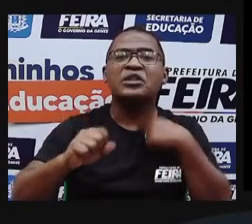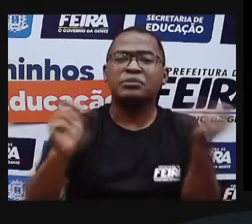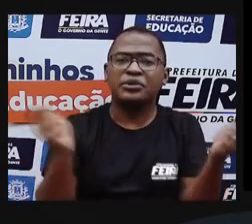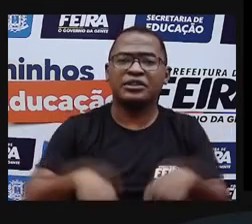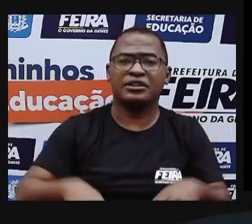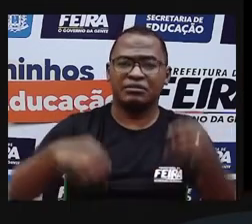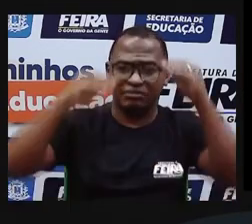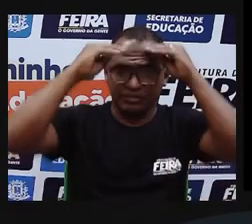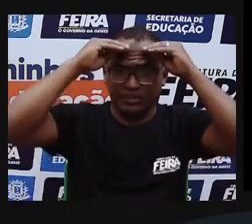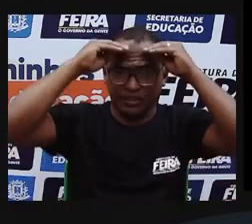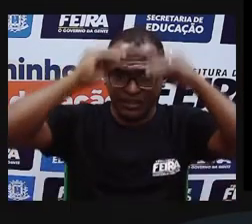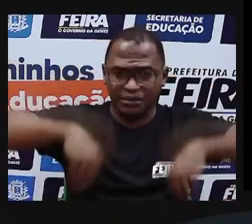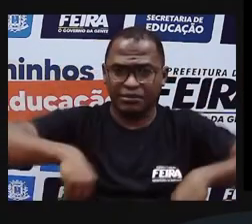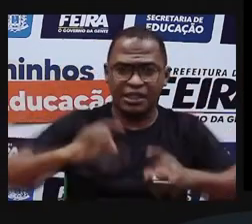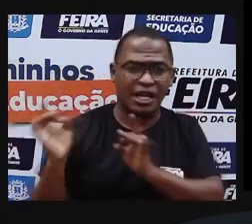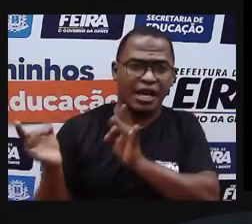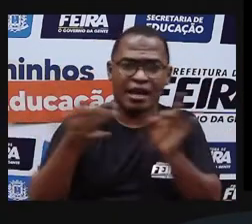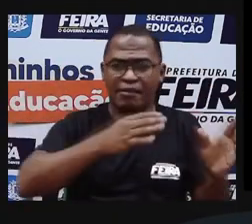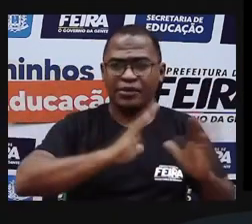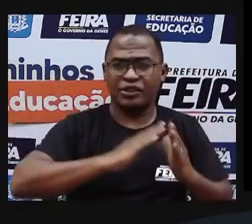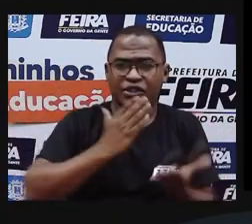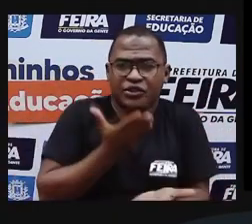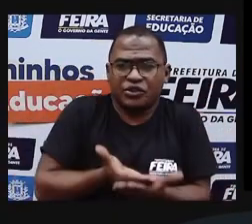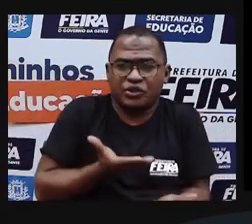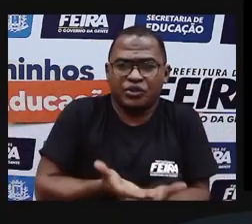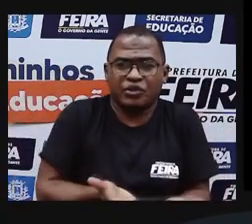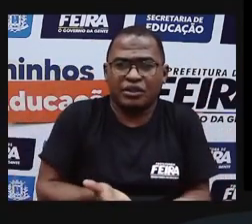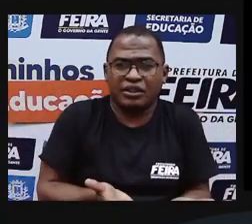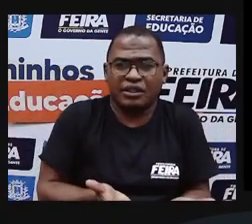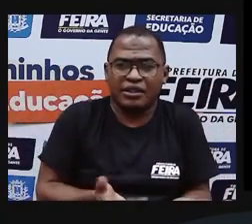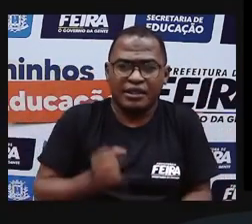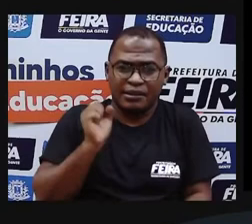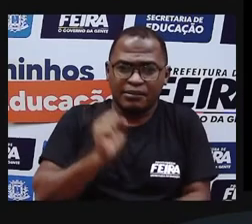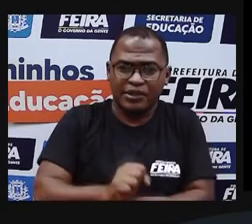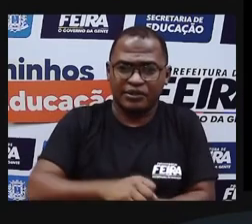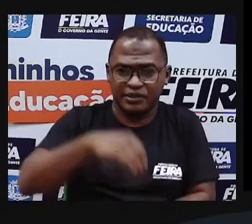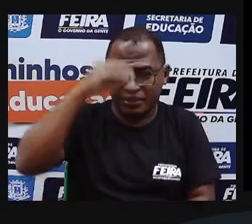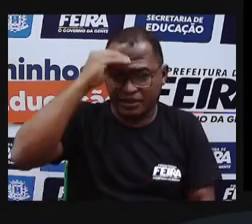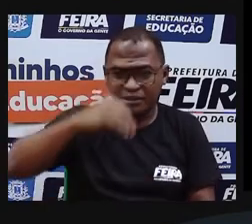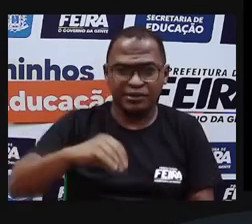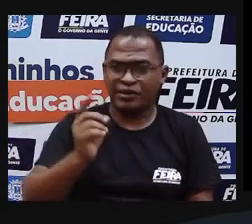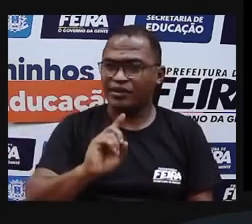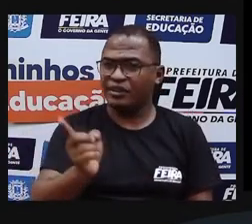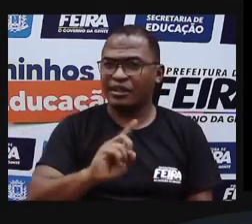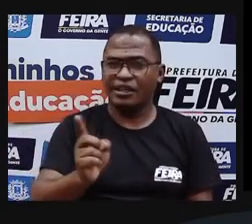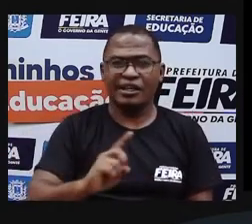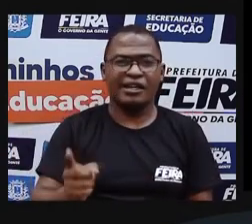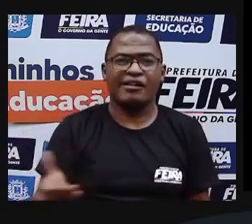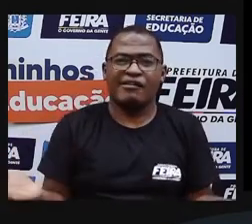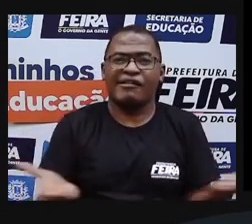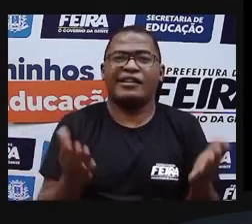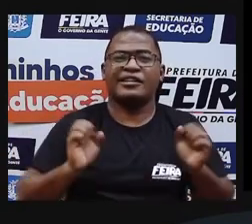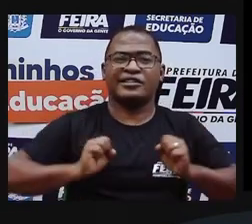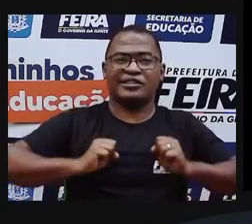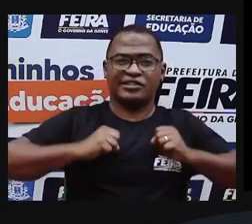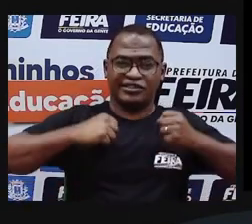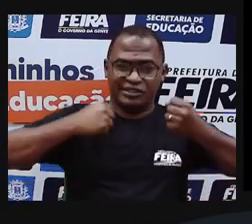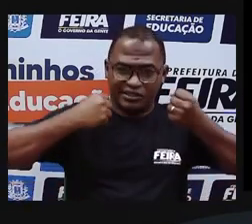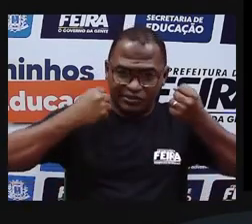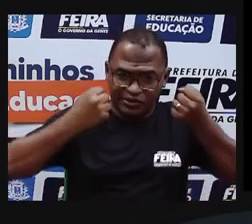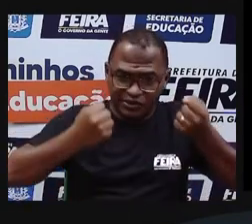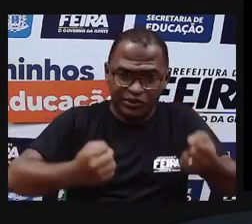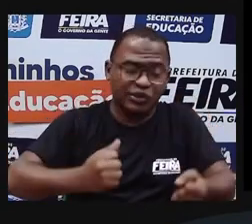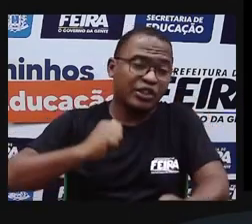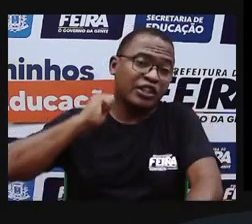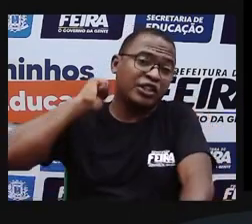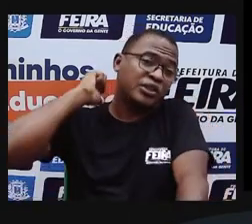em um lápis, mas ela foi ao encontro disso tudo e mudou a história de vida dela. E